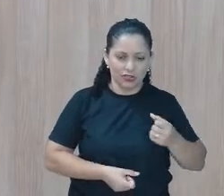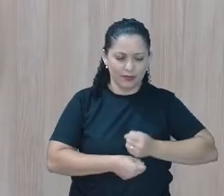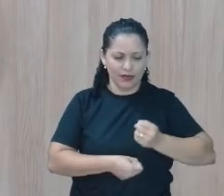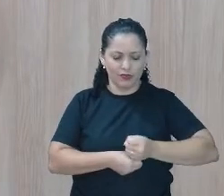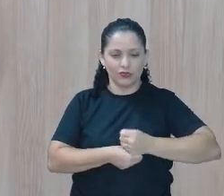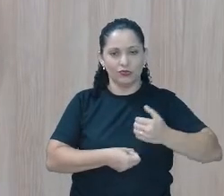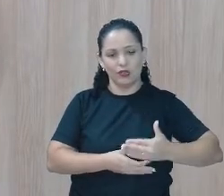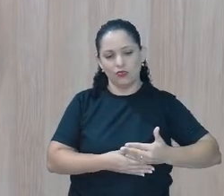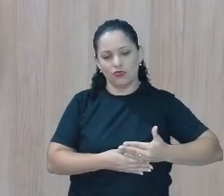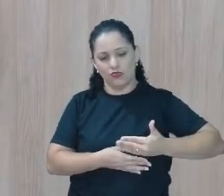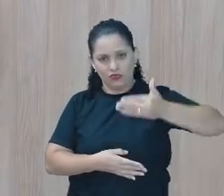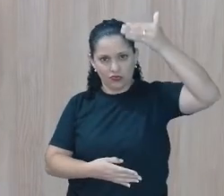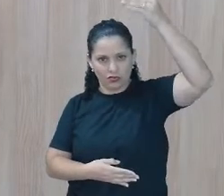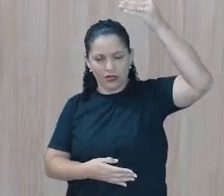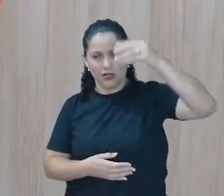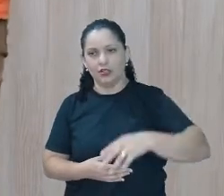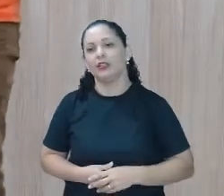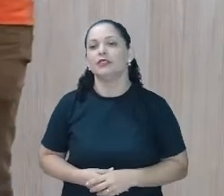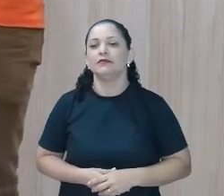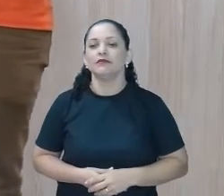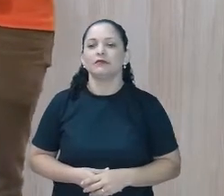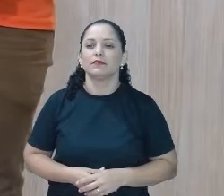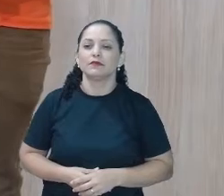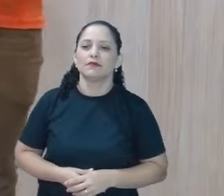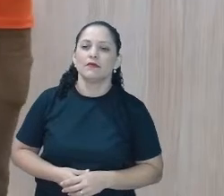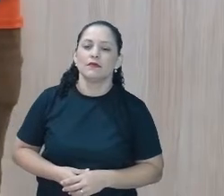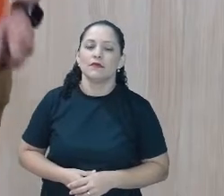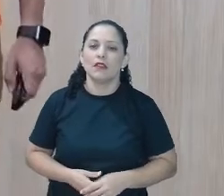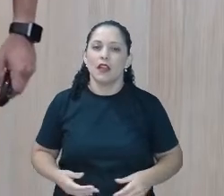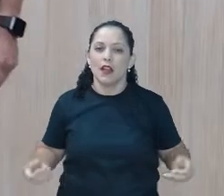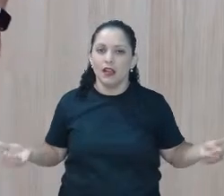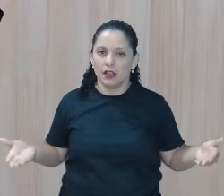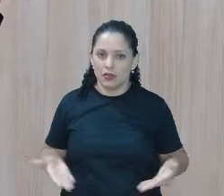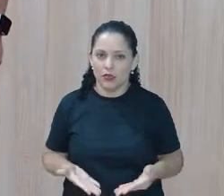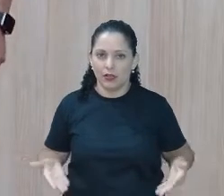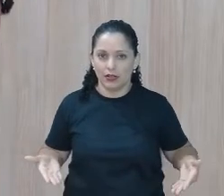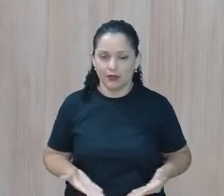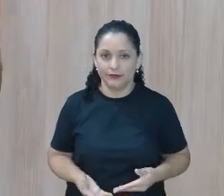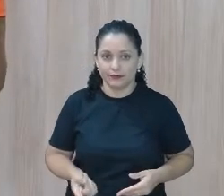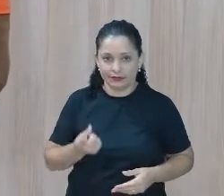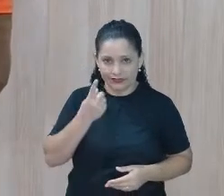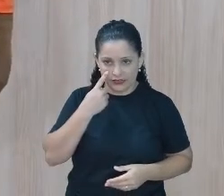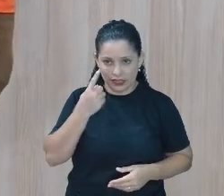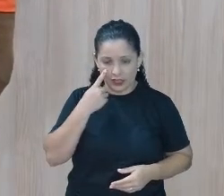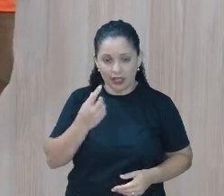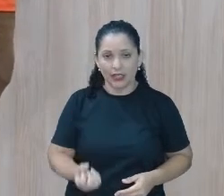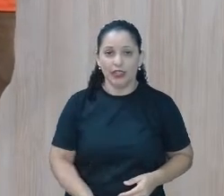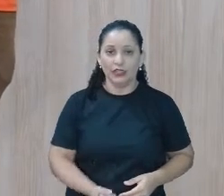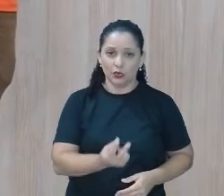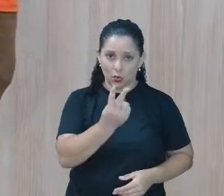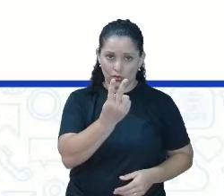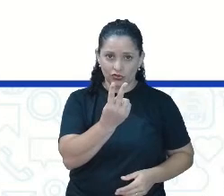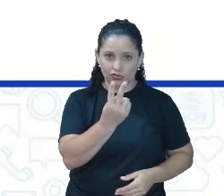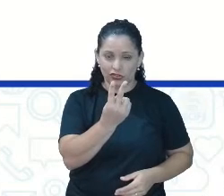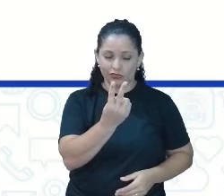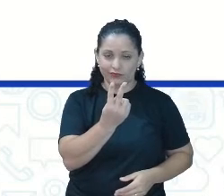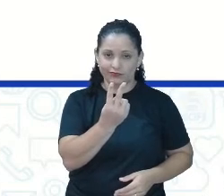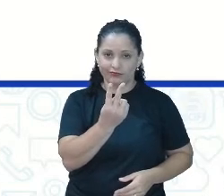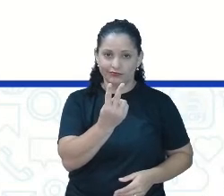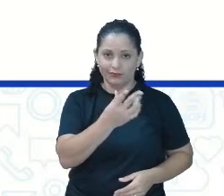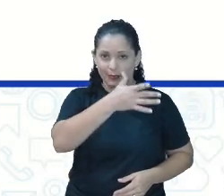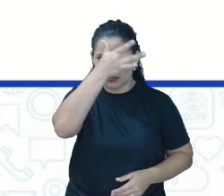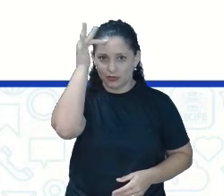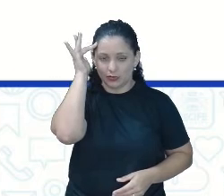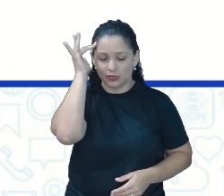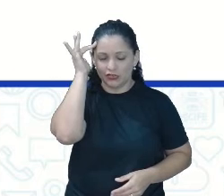que? Esse muro, certo? Observe que quando eu coloco agora 2 pedreiros para trabalhar aí, para